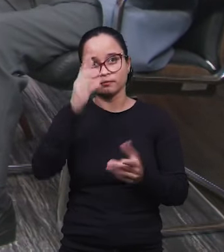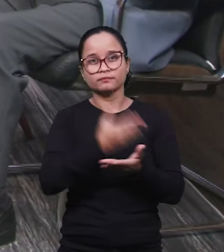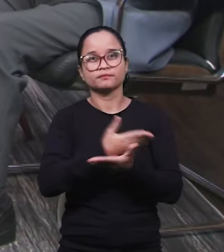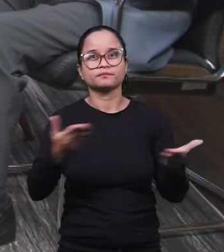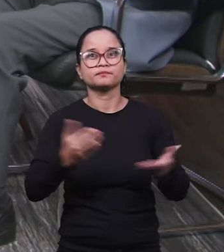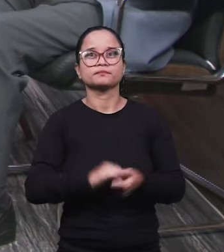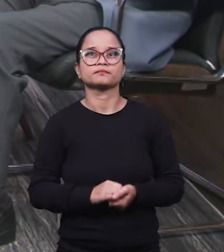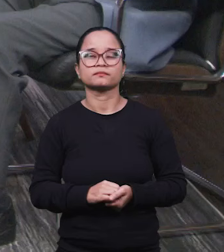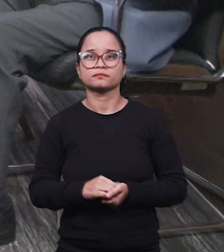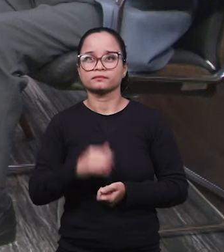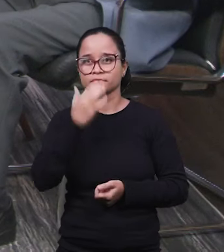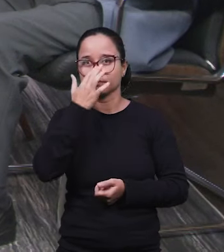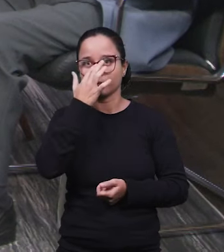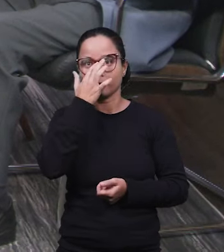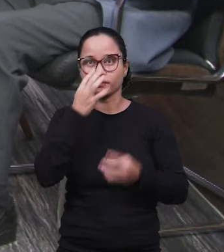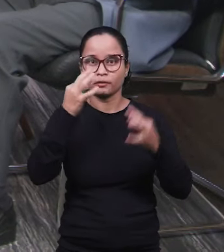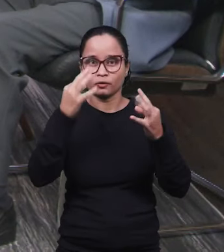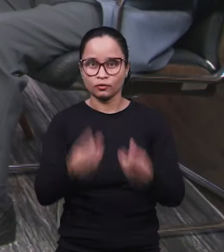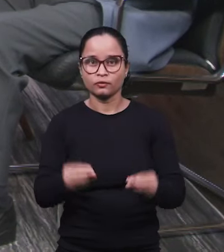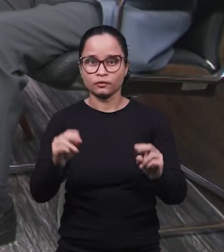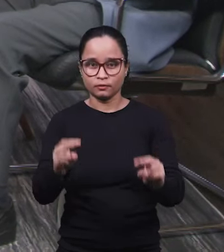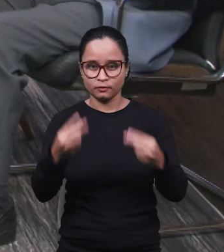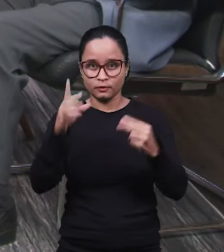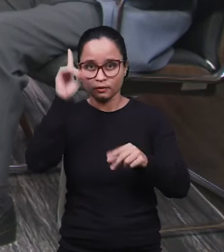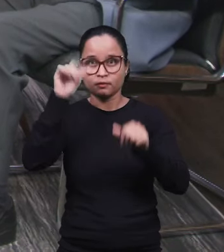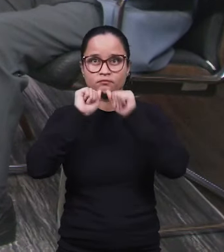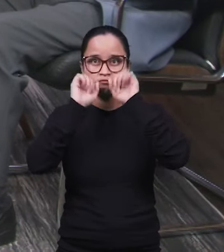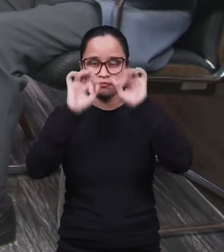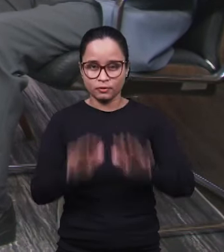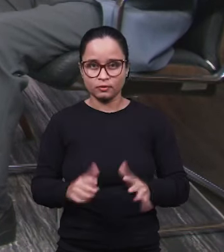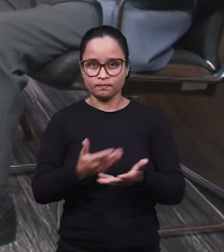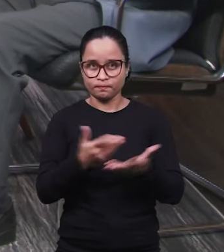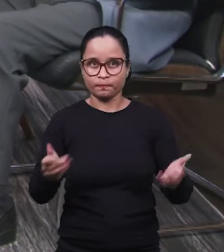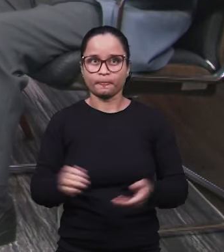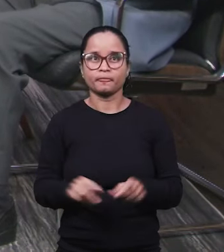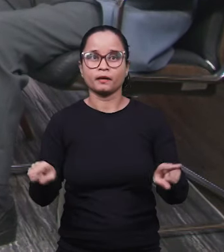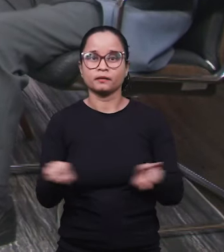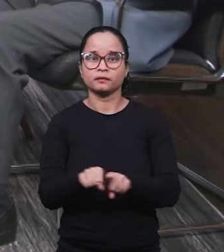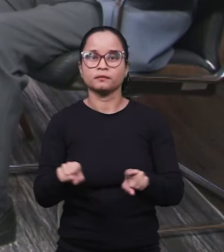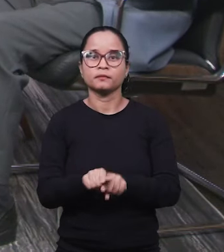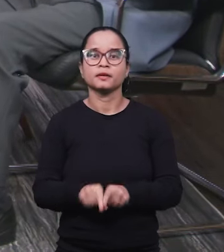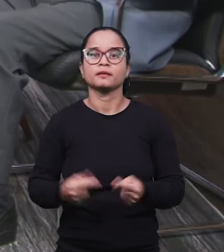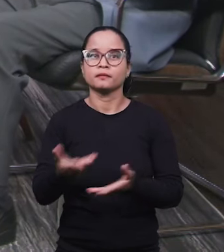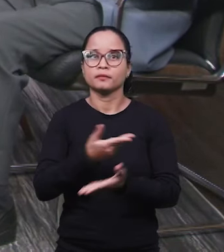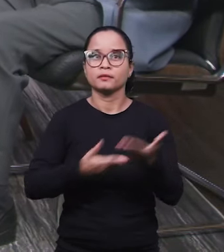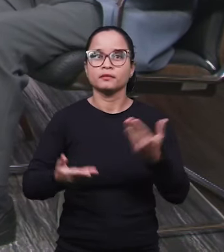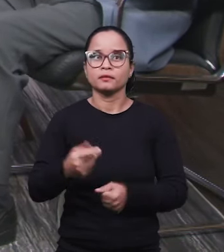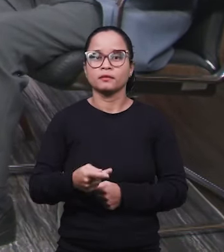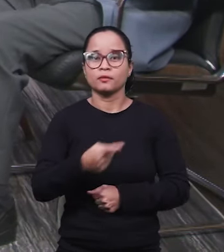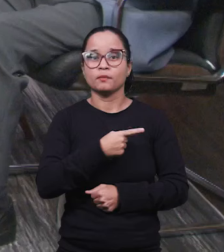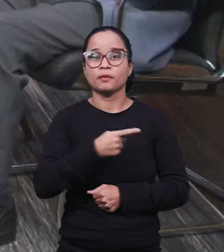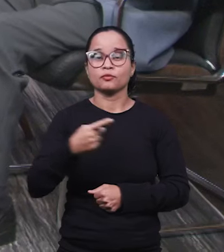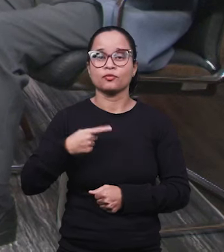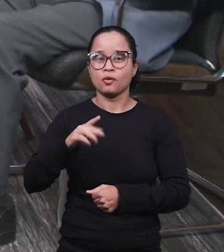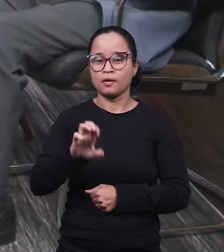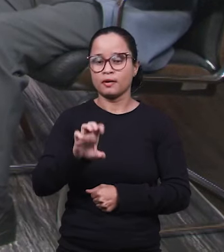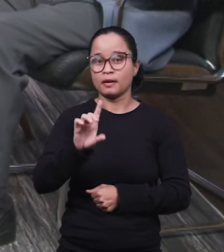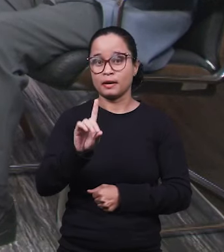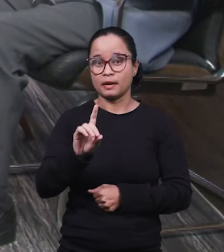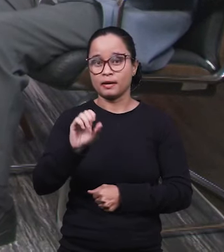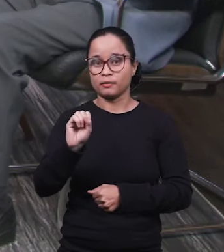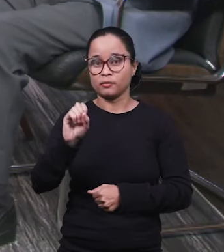ouvintes, telespectadores. Deus abençoe a todos. Nós temos também aqui a participação do pastor Edson Ian. O pastor